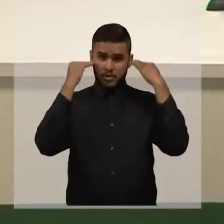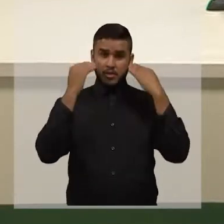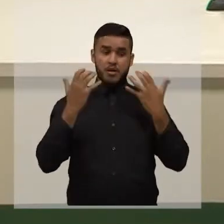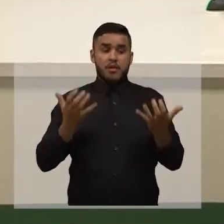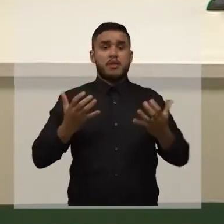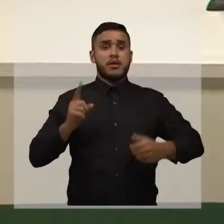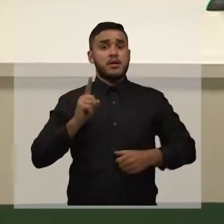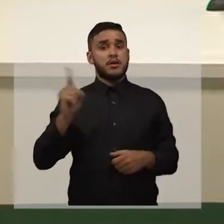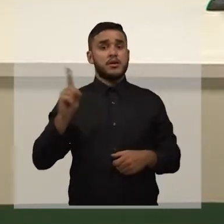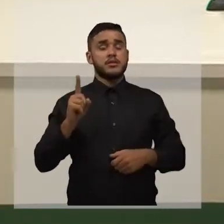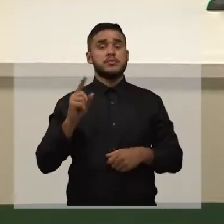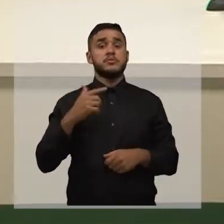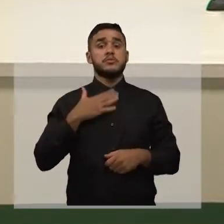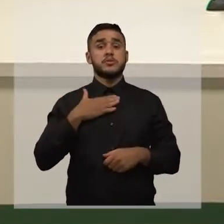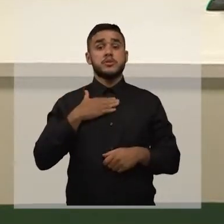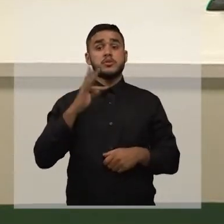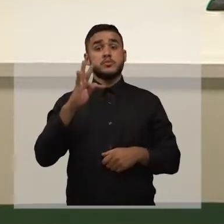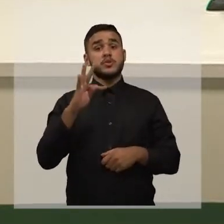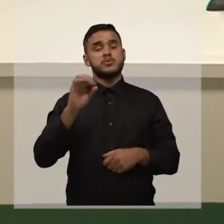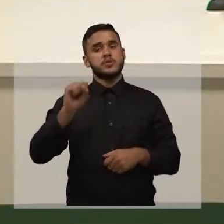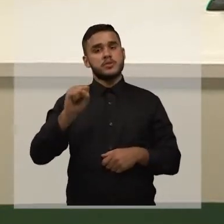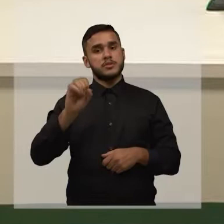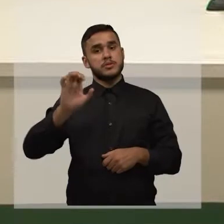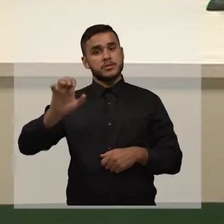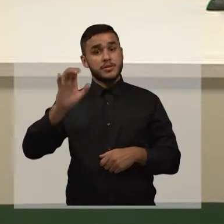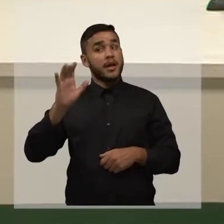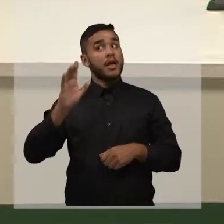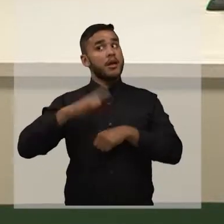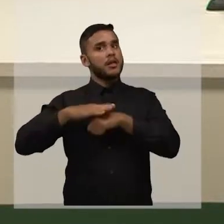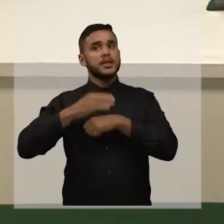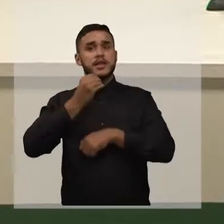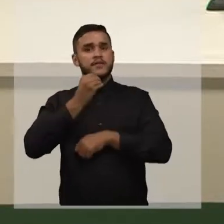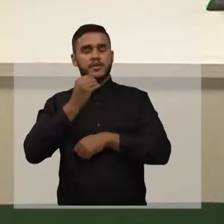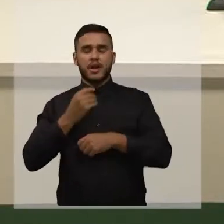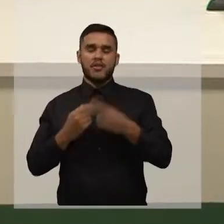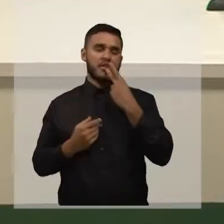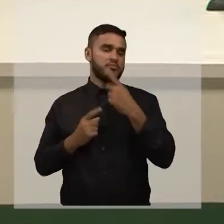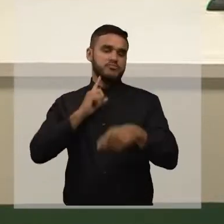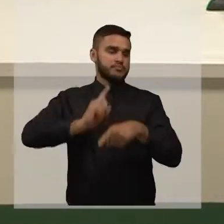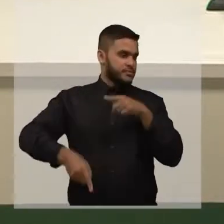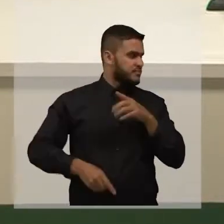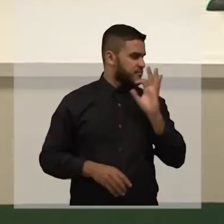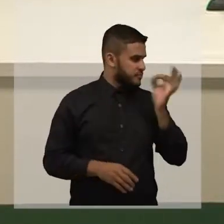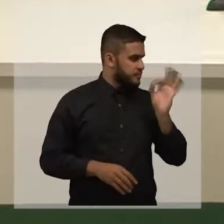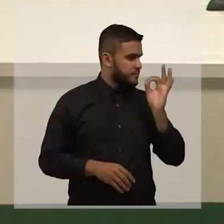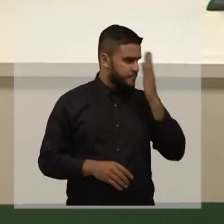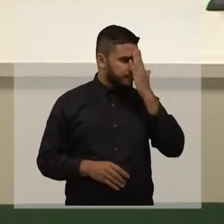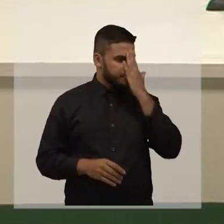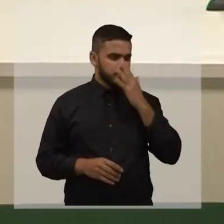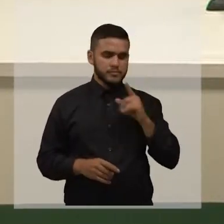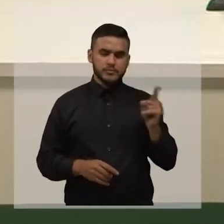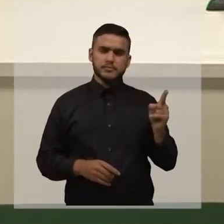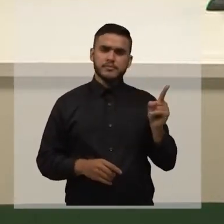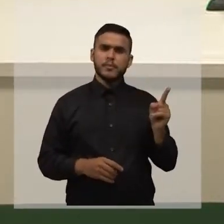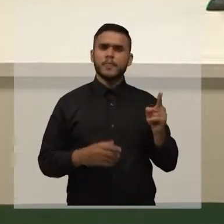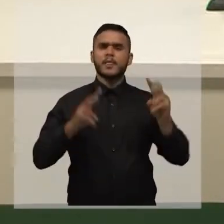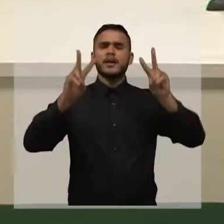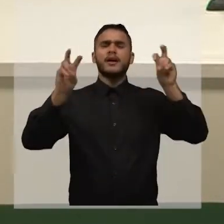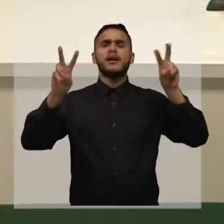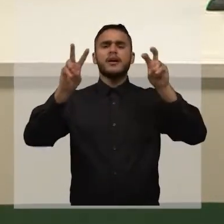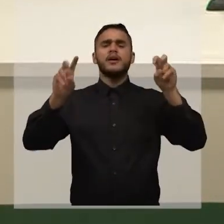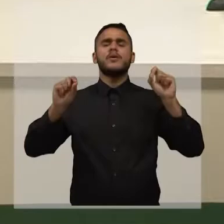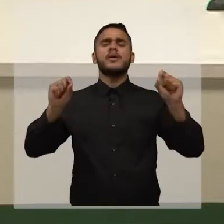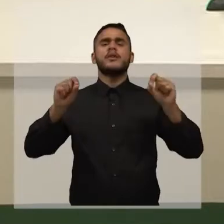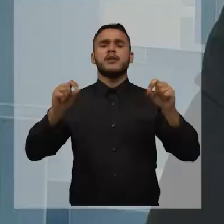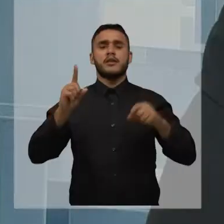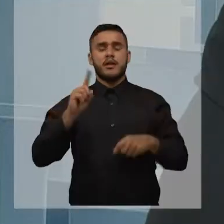aí o pedido dele foi negado. Foi negado. Então ele aí... Como fosse o caso de... esse caso que ele está falando...